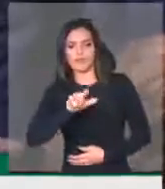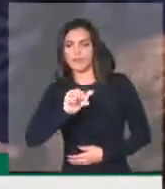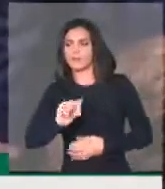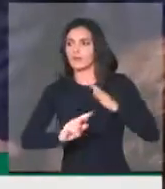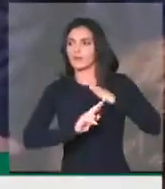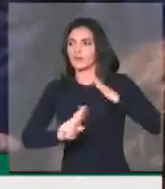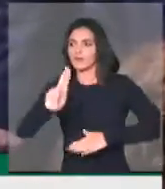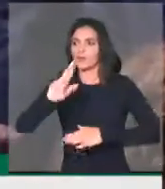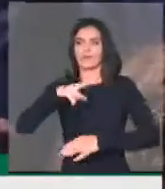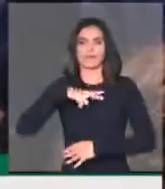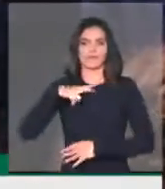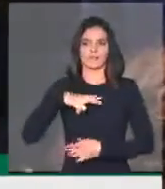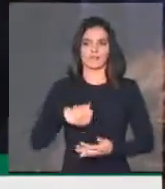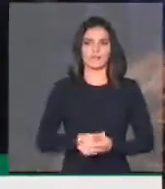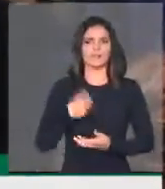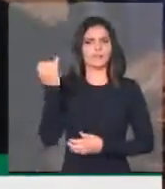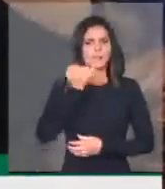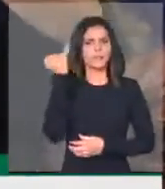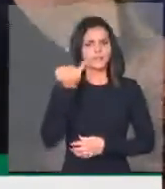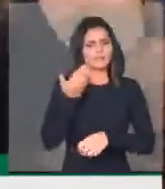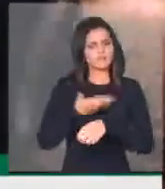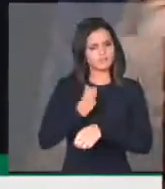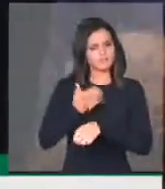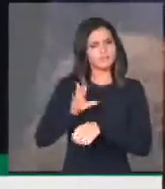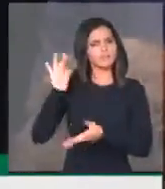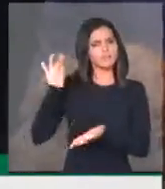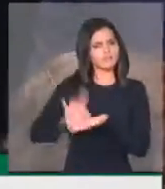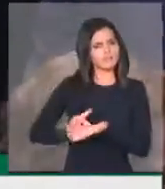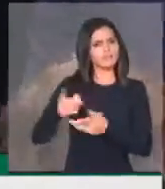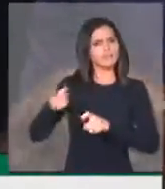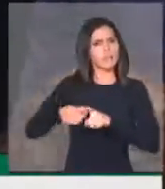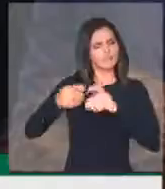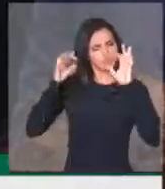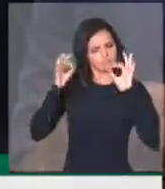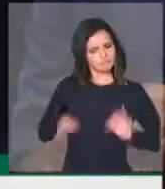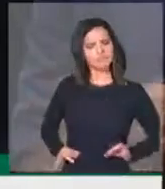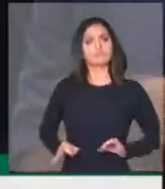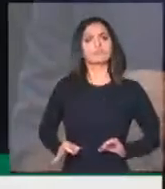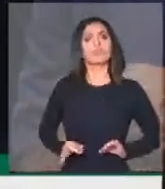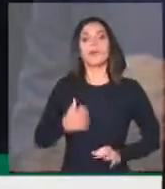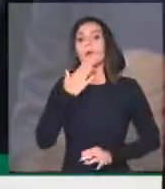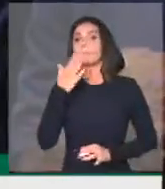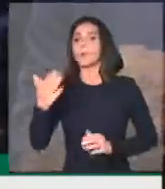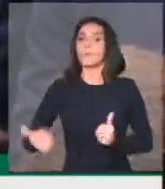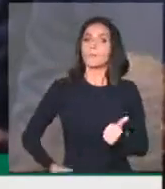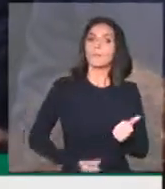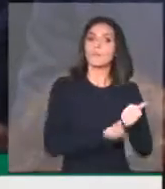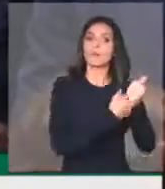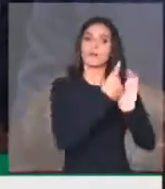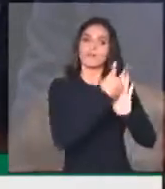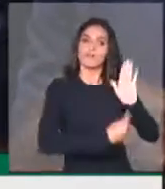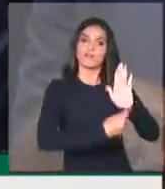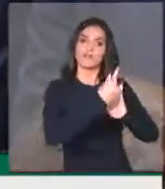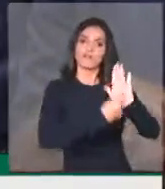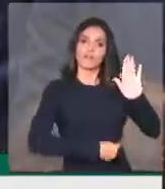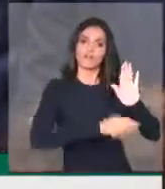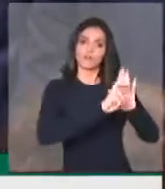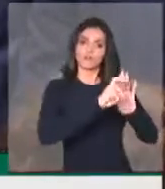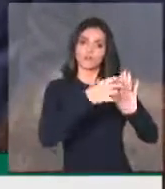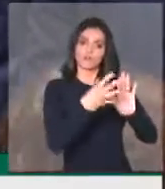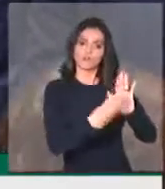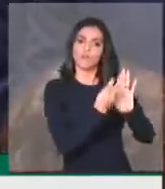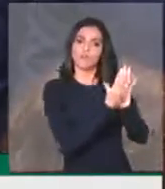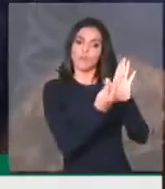fundamental a boa prática médica. Por isso eu peço aqui o apoio pela manutenção do veto número